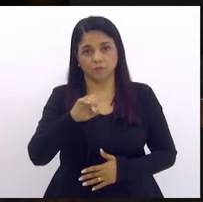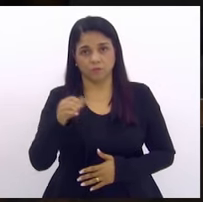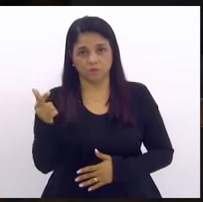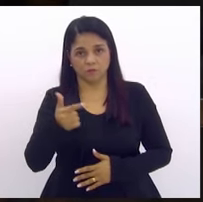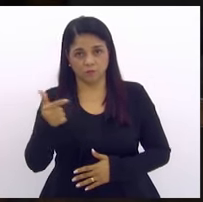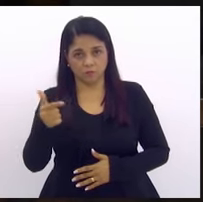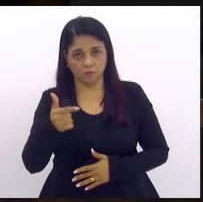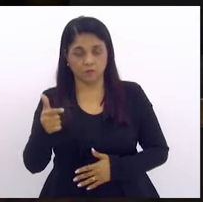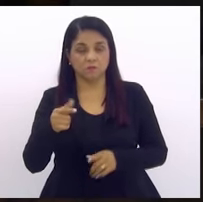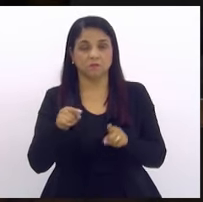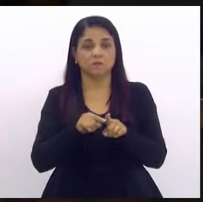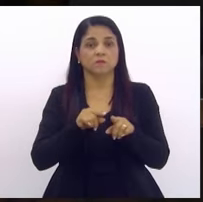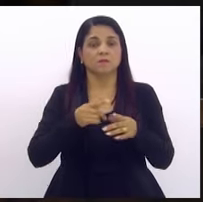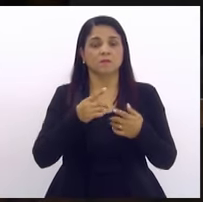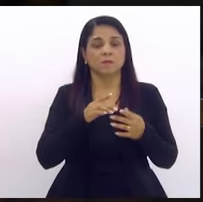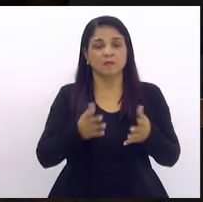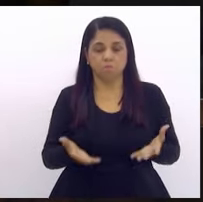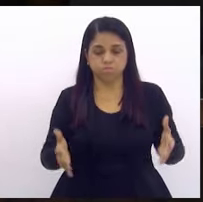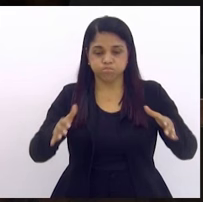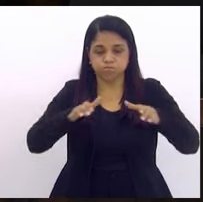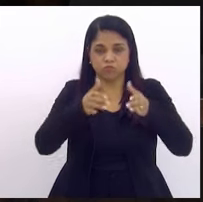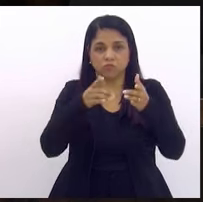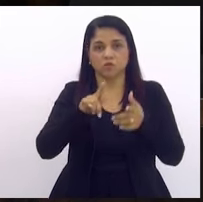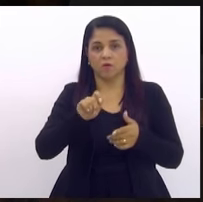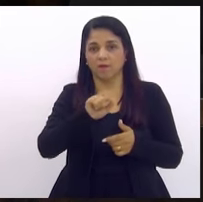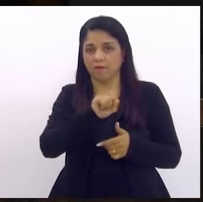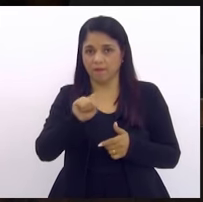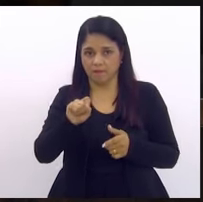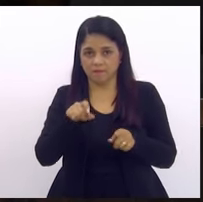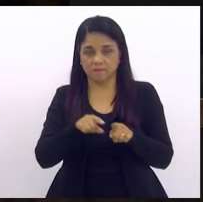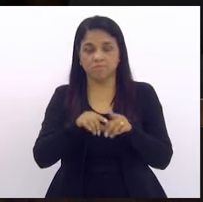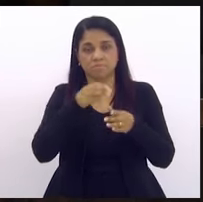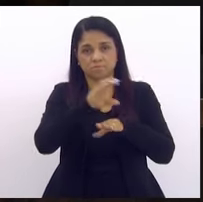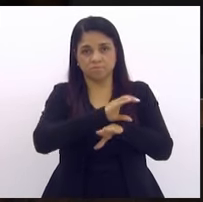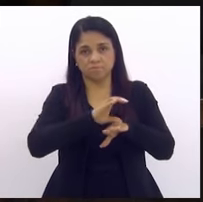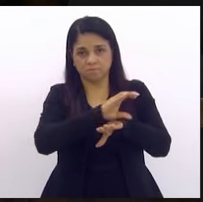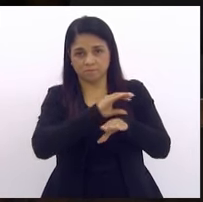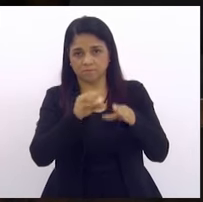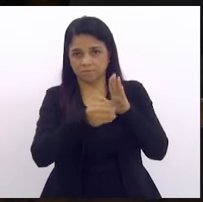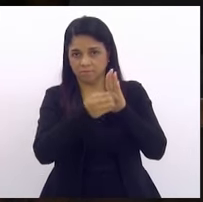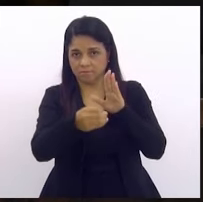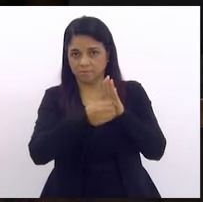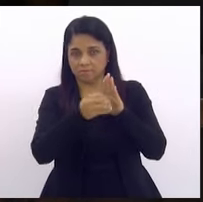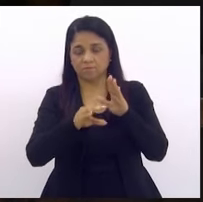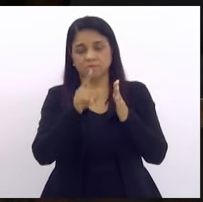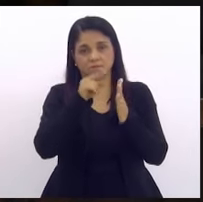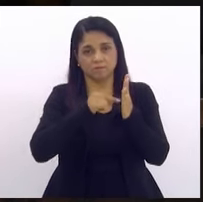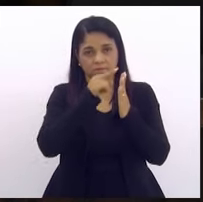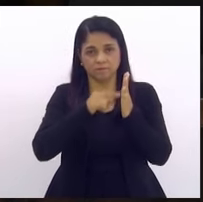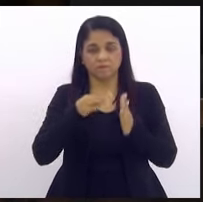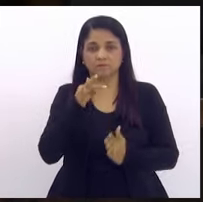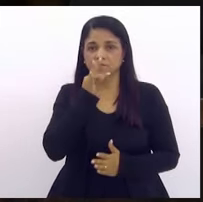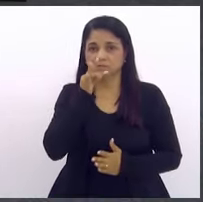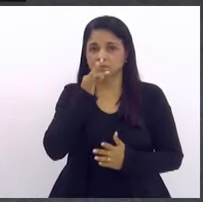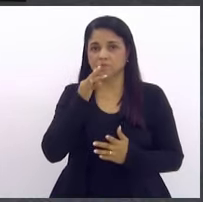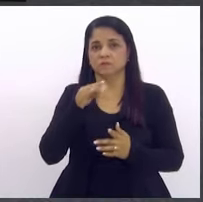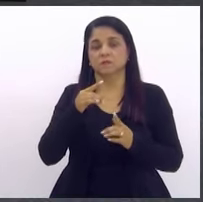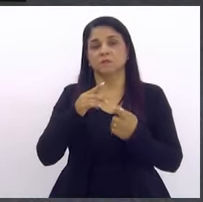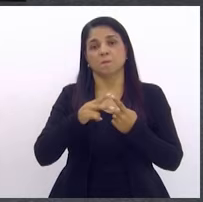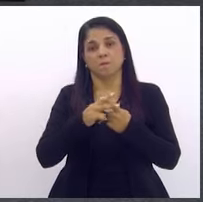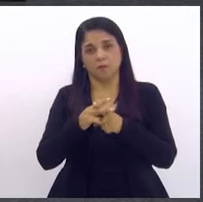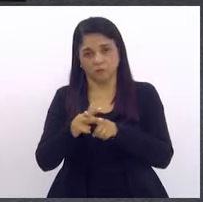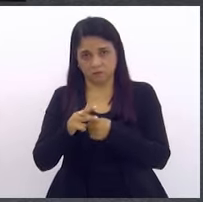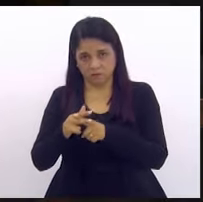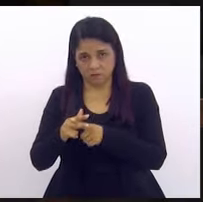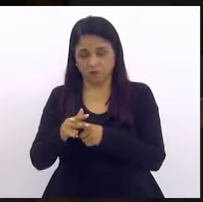que menciona em cada botijão de gás. Pendendo de parecer da Comissão de Emendas Constitucionais e Vetos, deputado Jorge Felipe Neto. Pela manutenção,